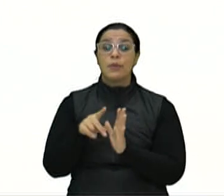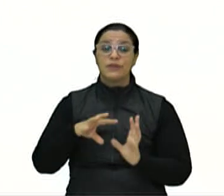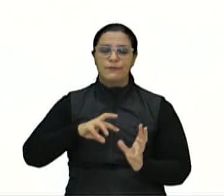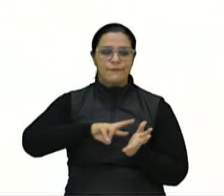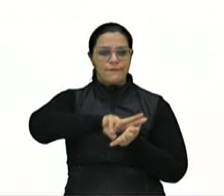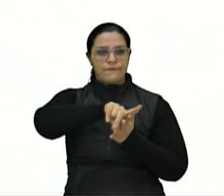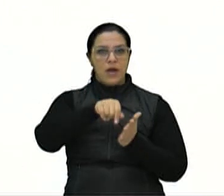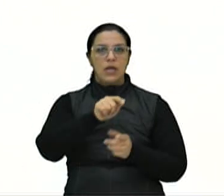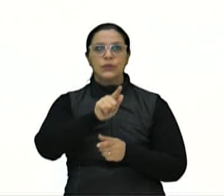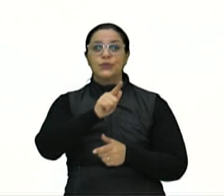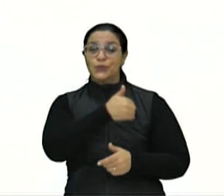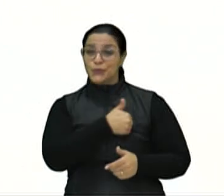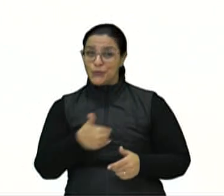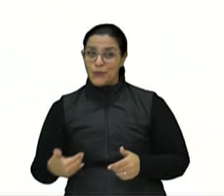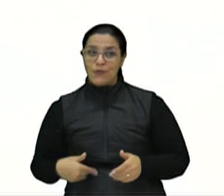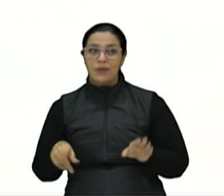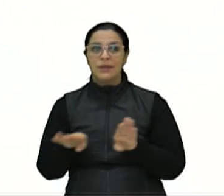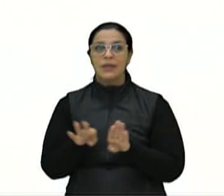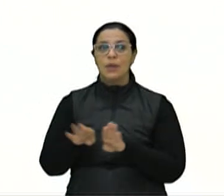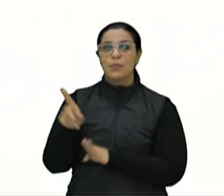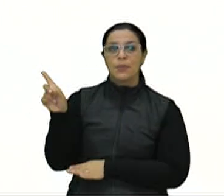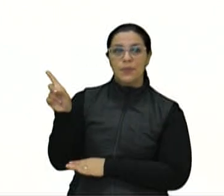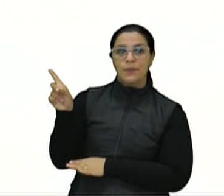intergovernamental, o painel